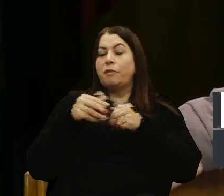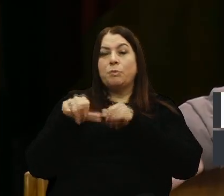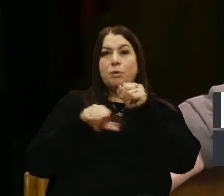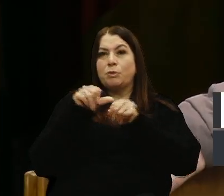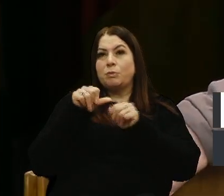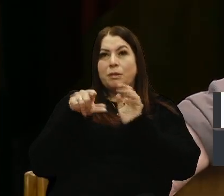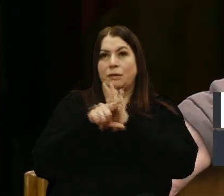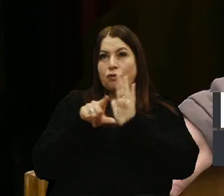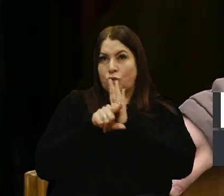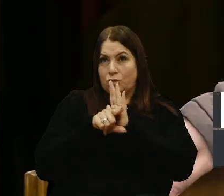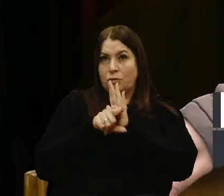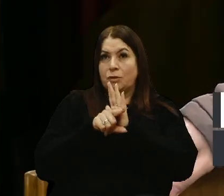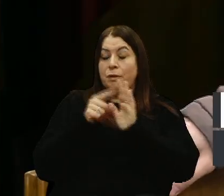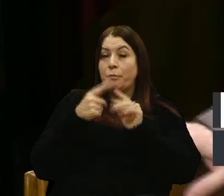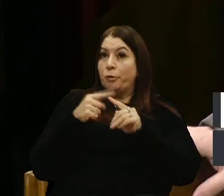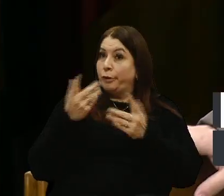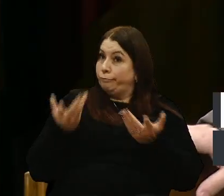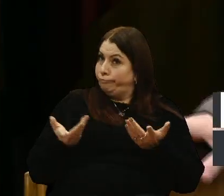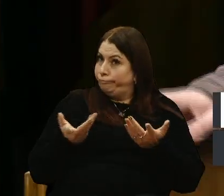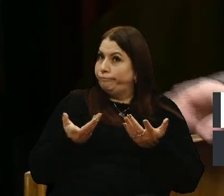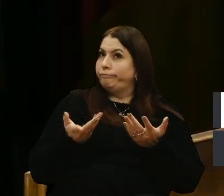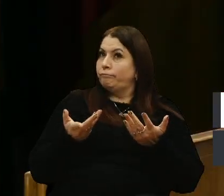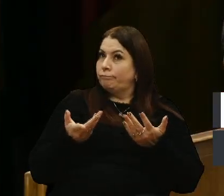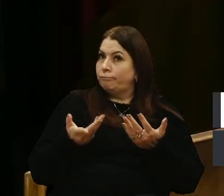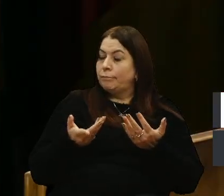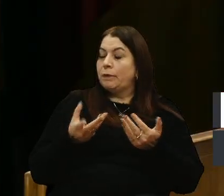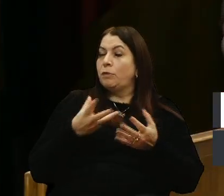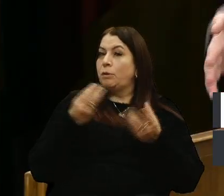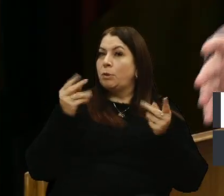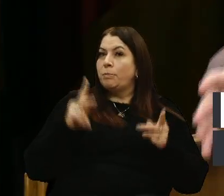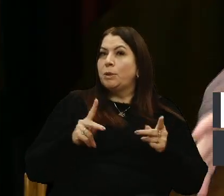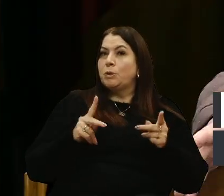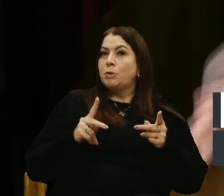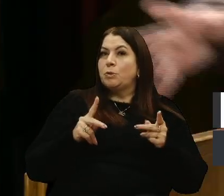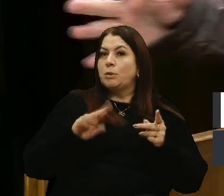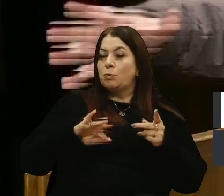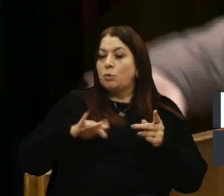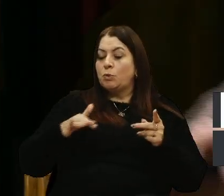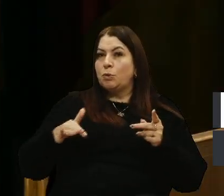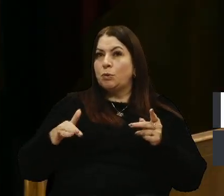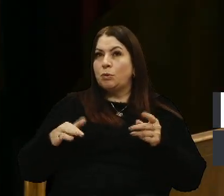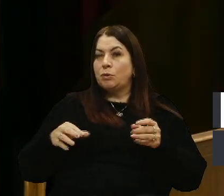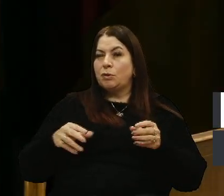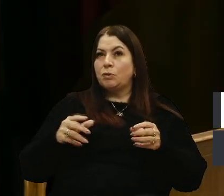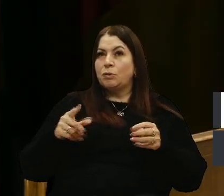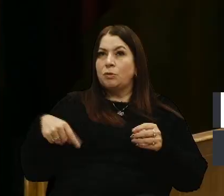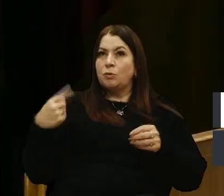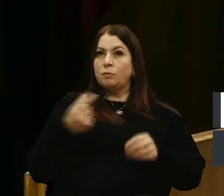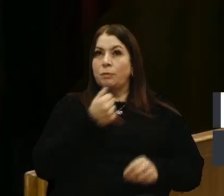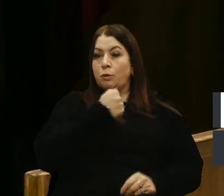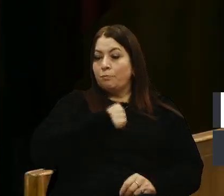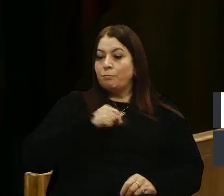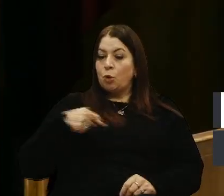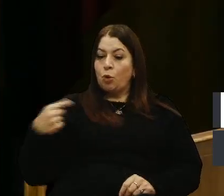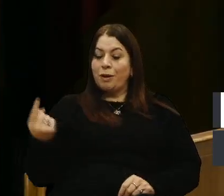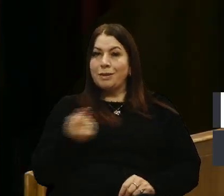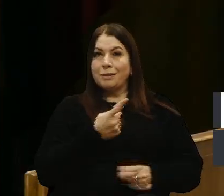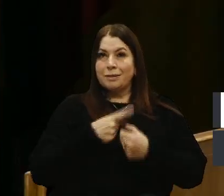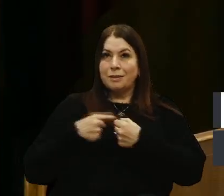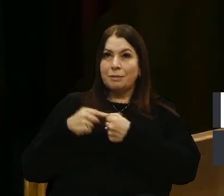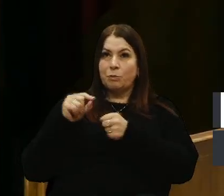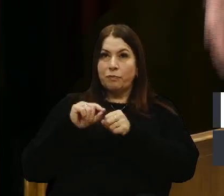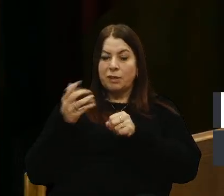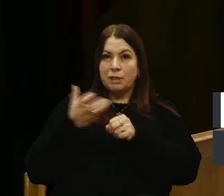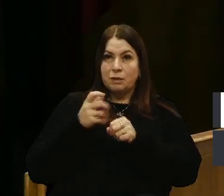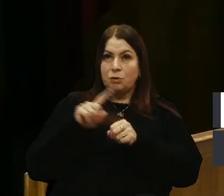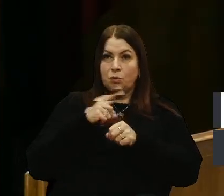na legislação, porque senão, daqui a pouco vai estar a gente boiando do lado de um troço pela cidade, porque infelizmente a gente só faz o que quer,